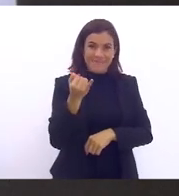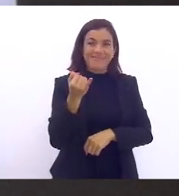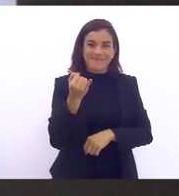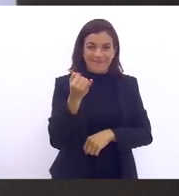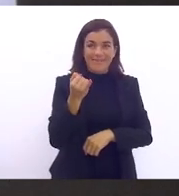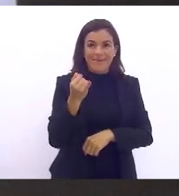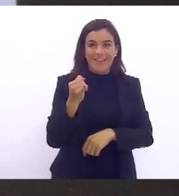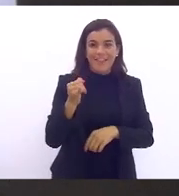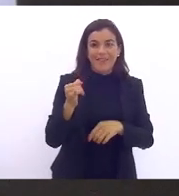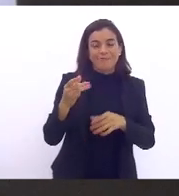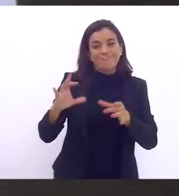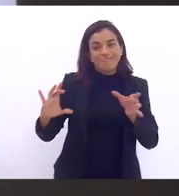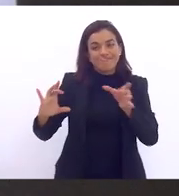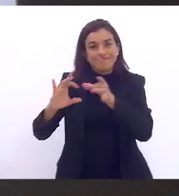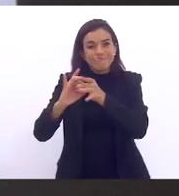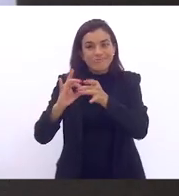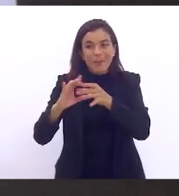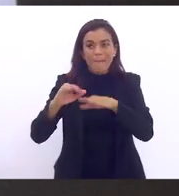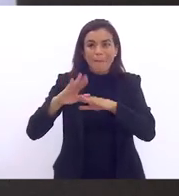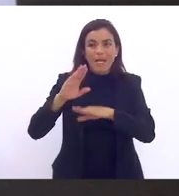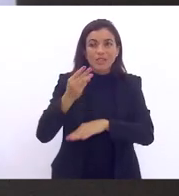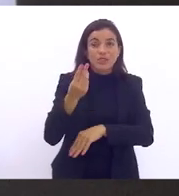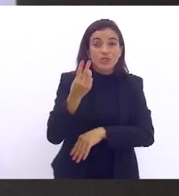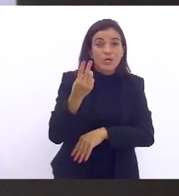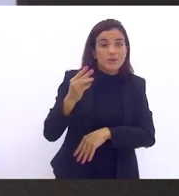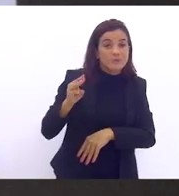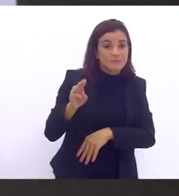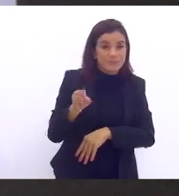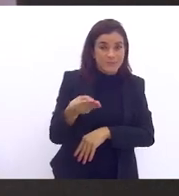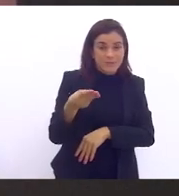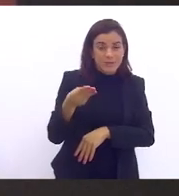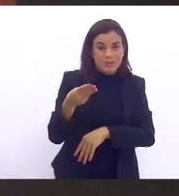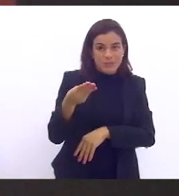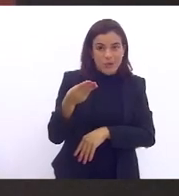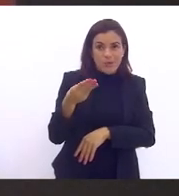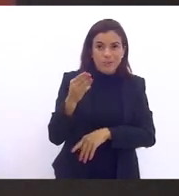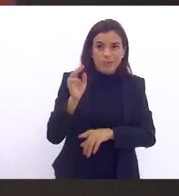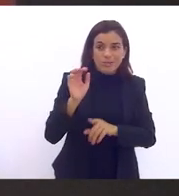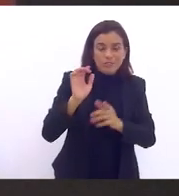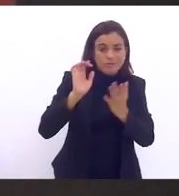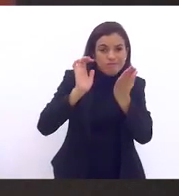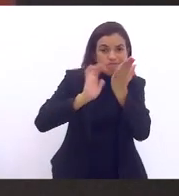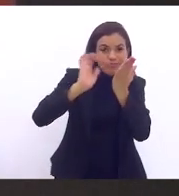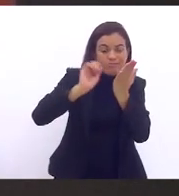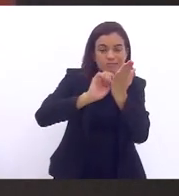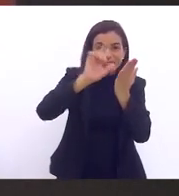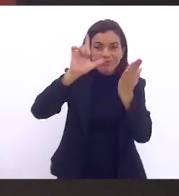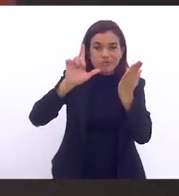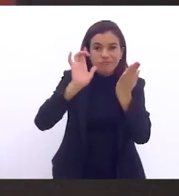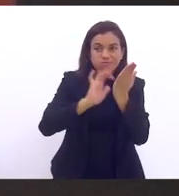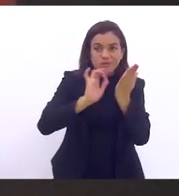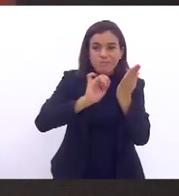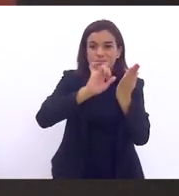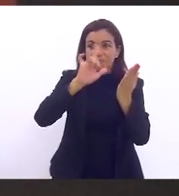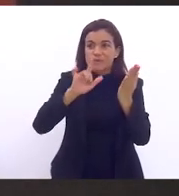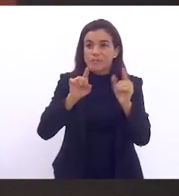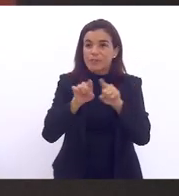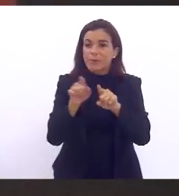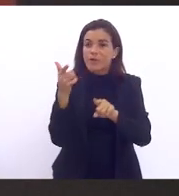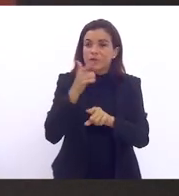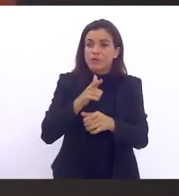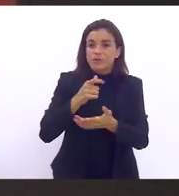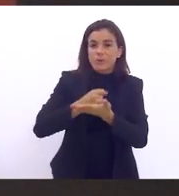grande com relação a isso mais de do 2 milhões de visualizações Ah nós também conseguimos um um contrato com